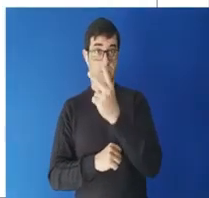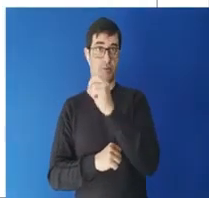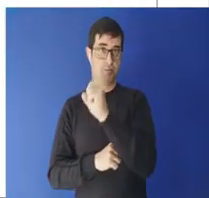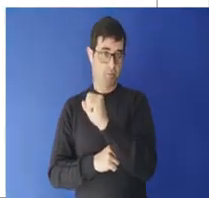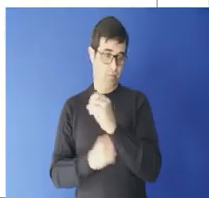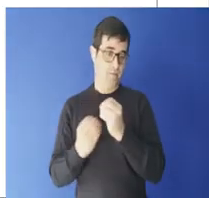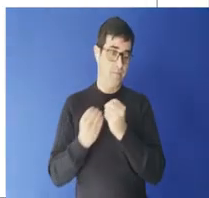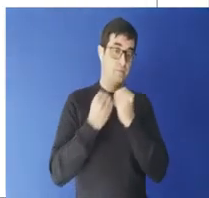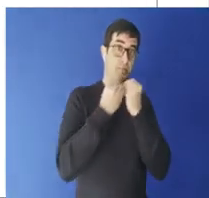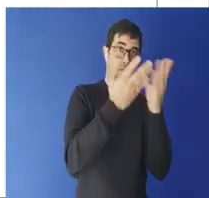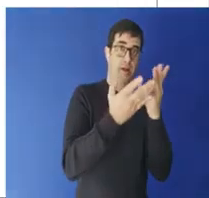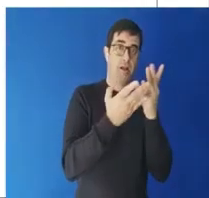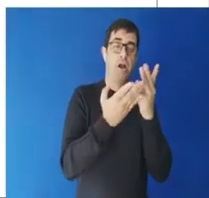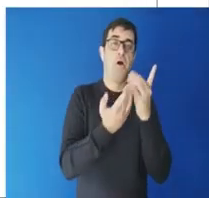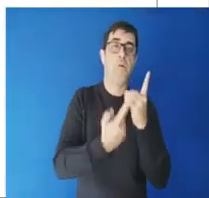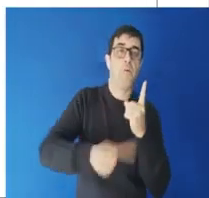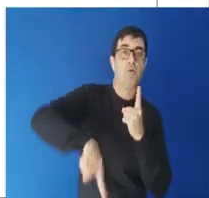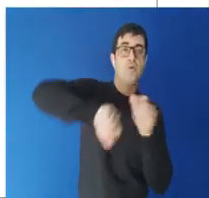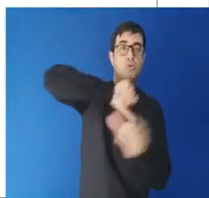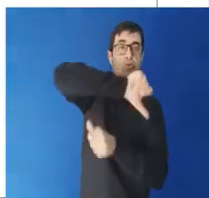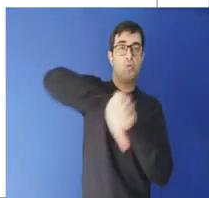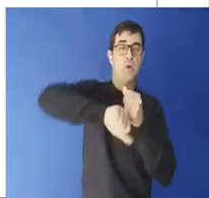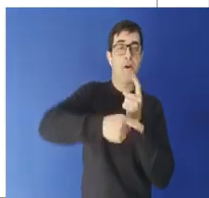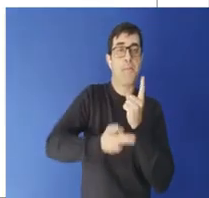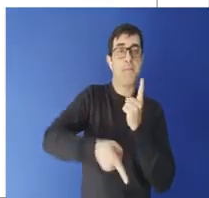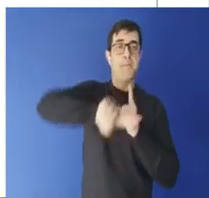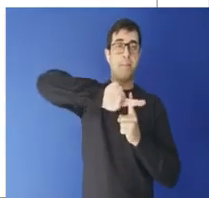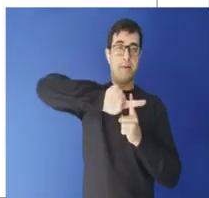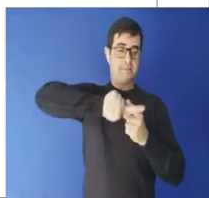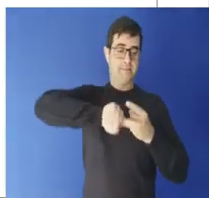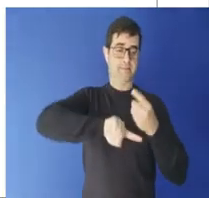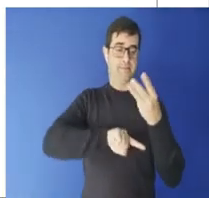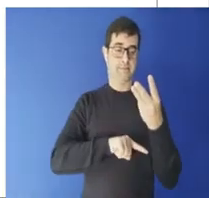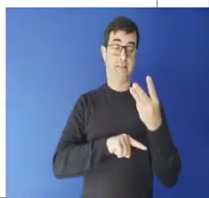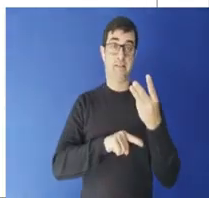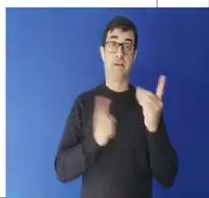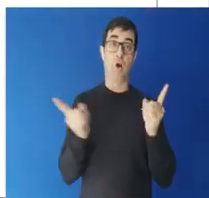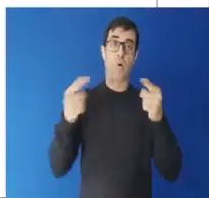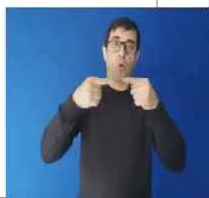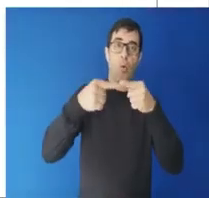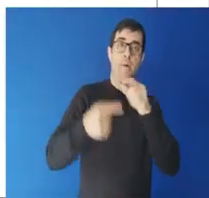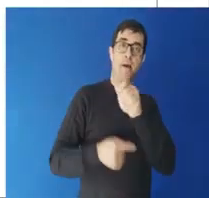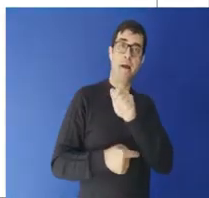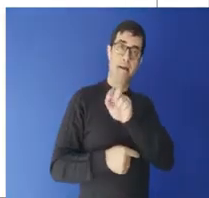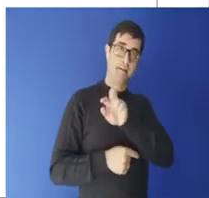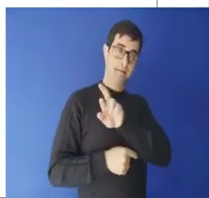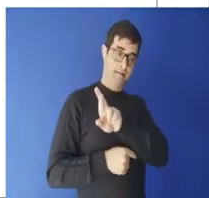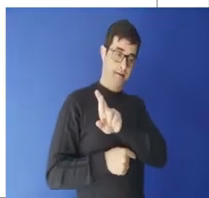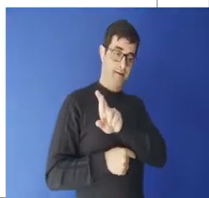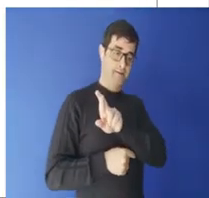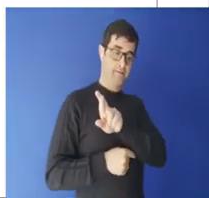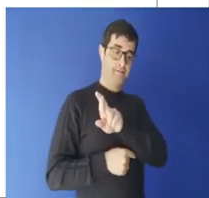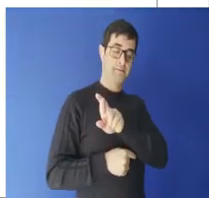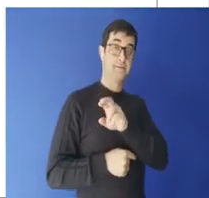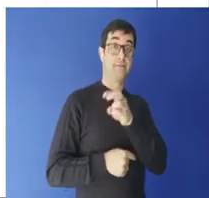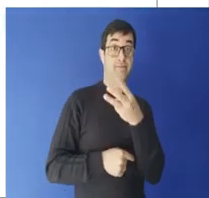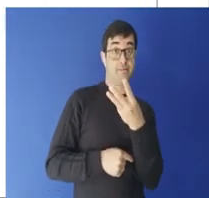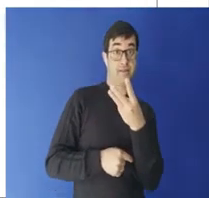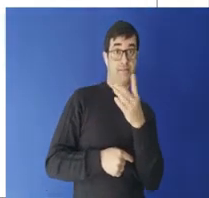ele assume uma carga mais 3, ficando com a configuração do argônio mais